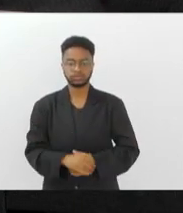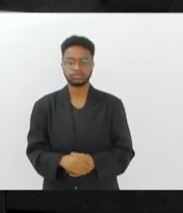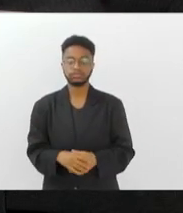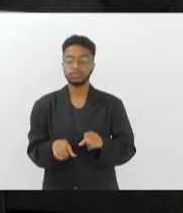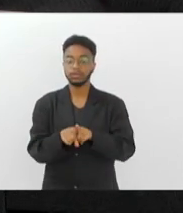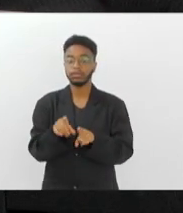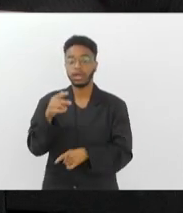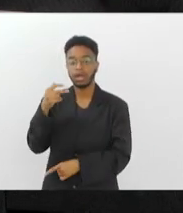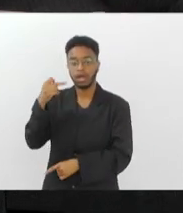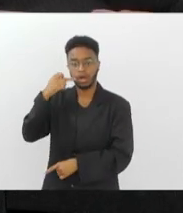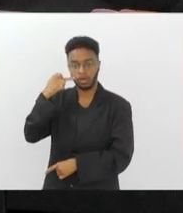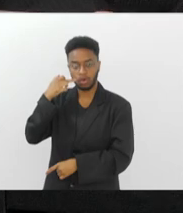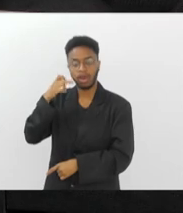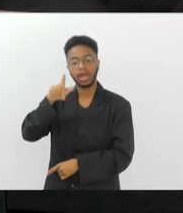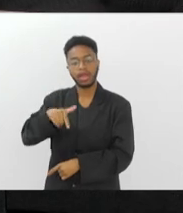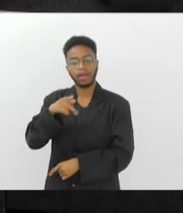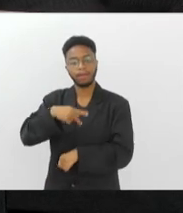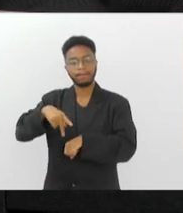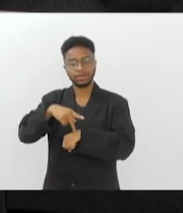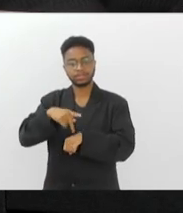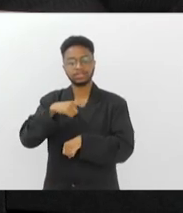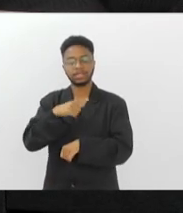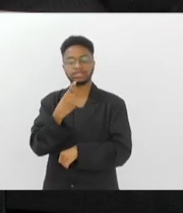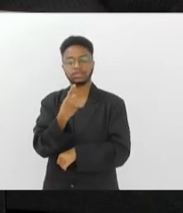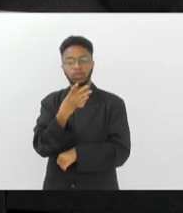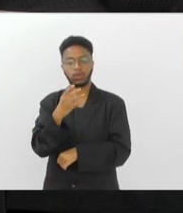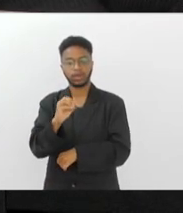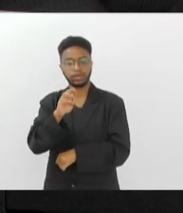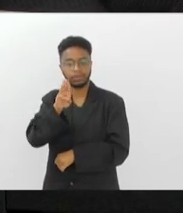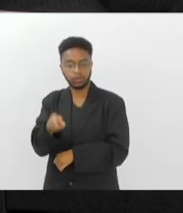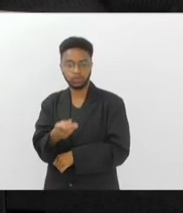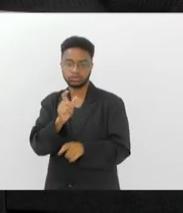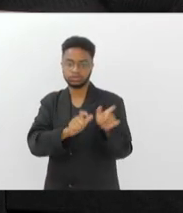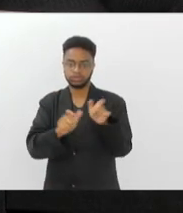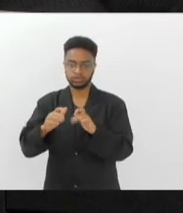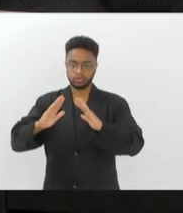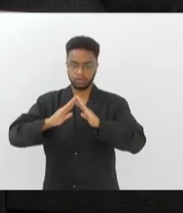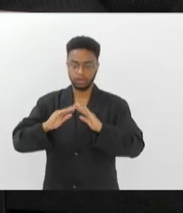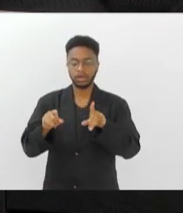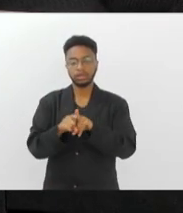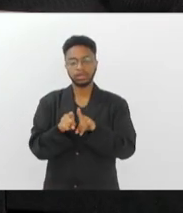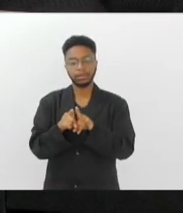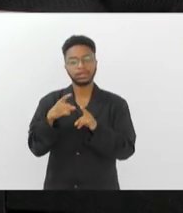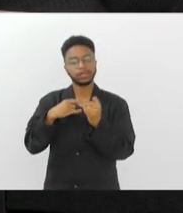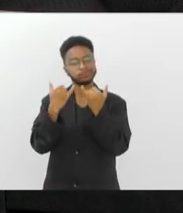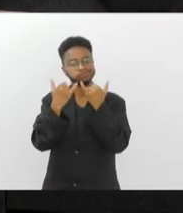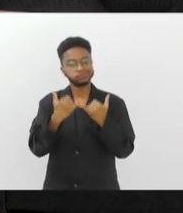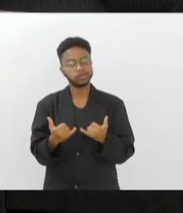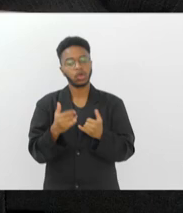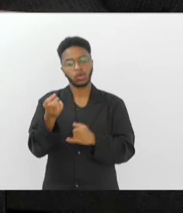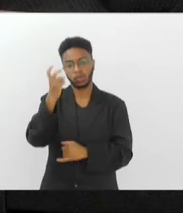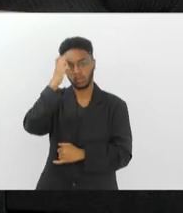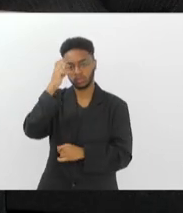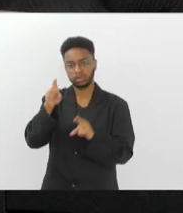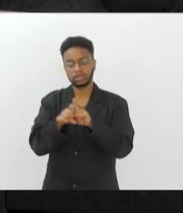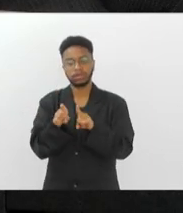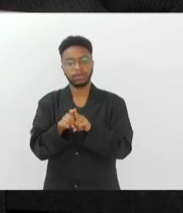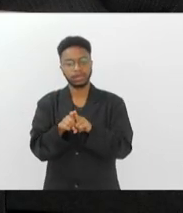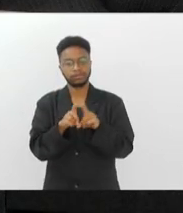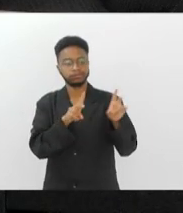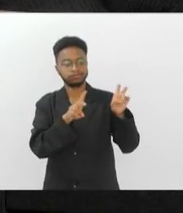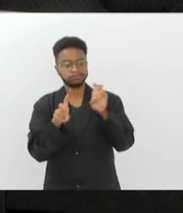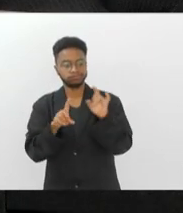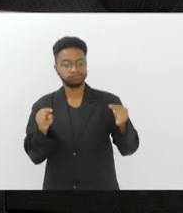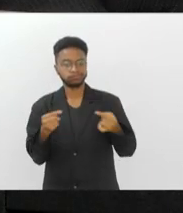Angola é um país com cerca de 40 milhões de habitantes, cujas afinidades culturais e familiaridade com o